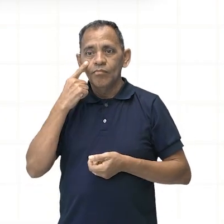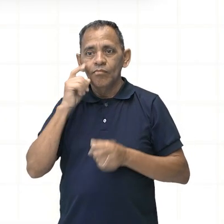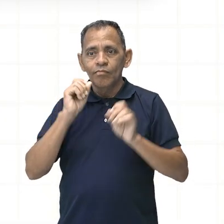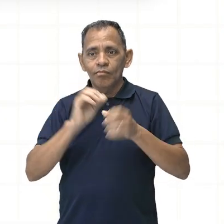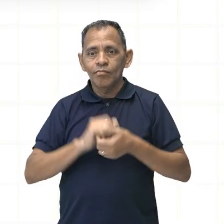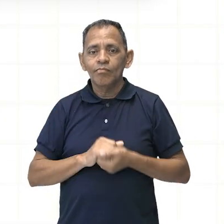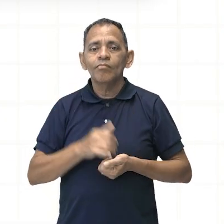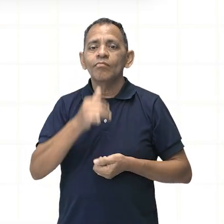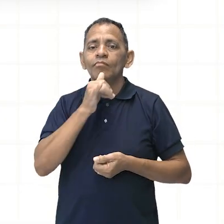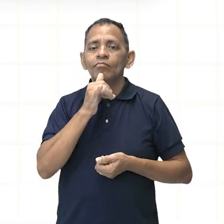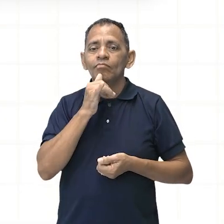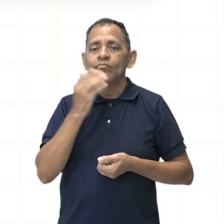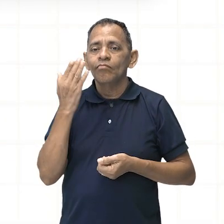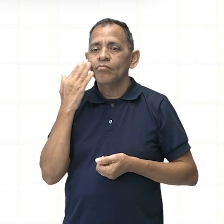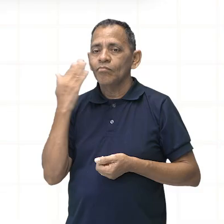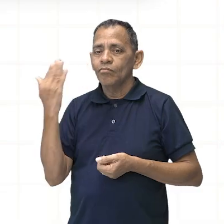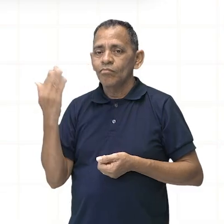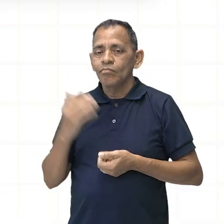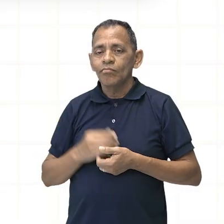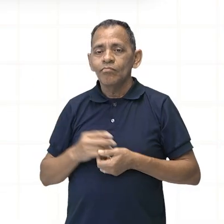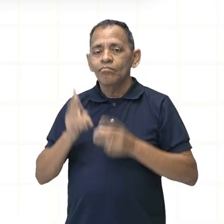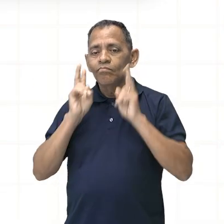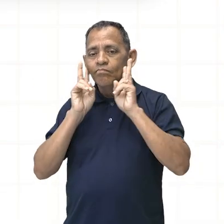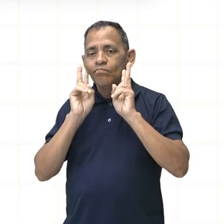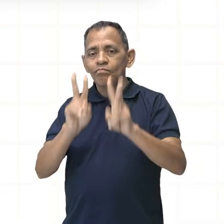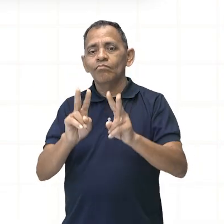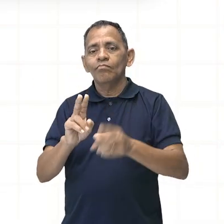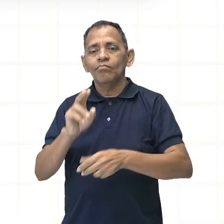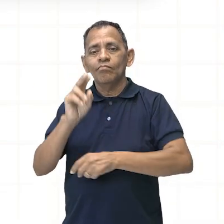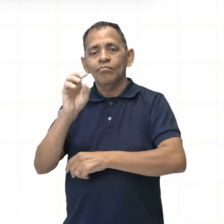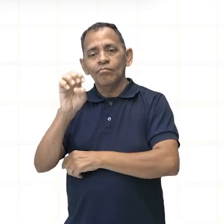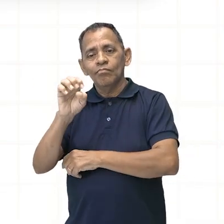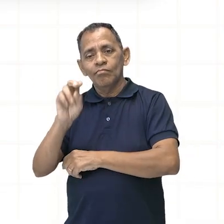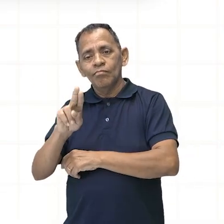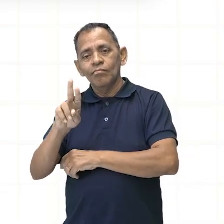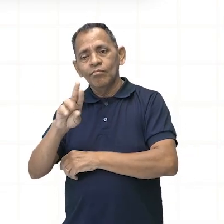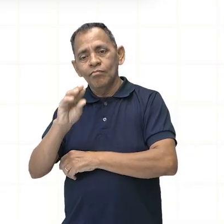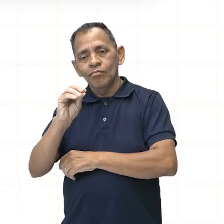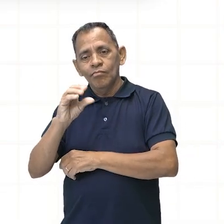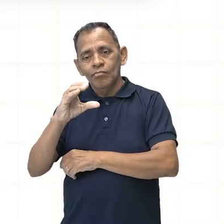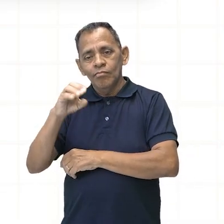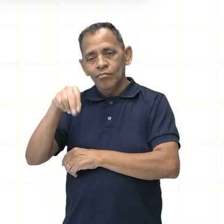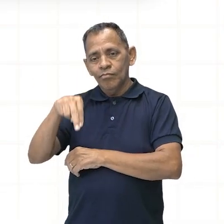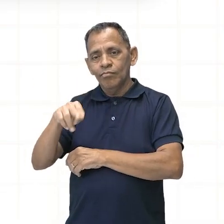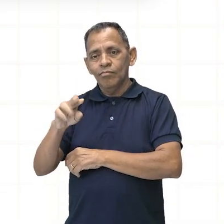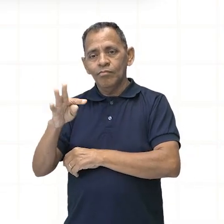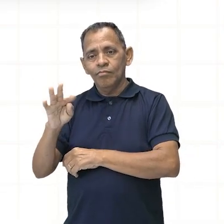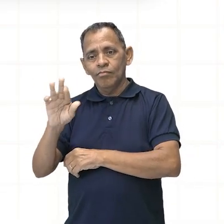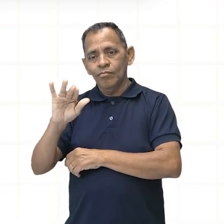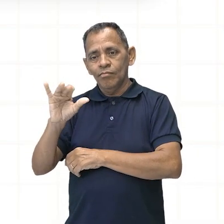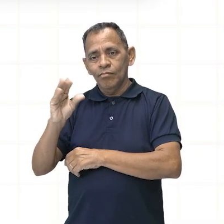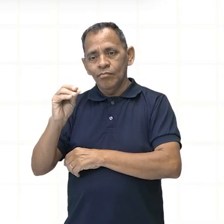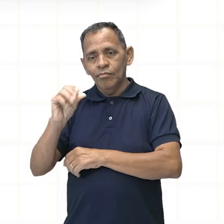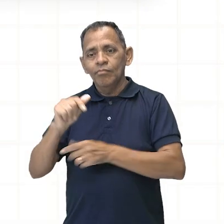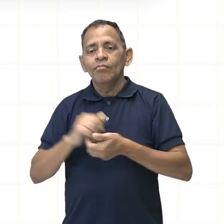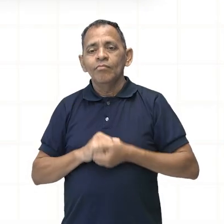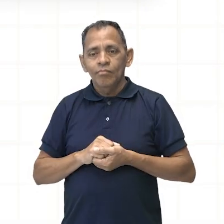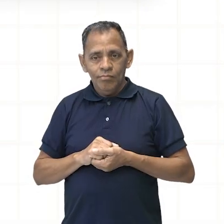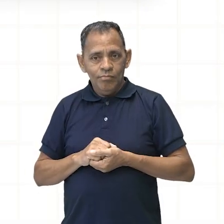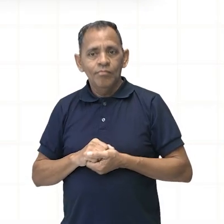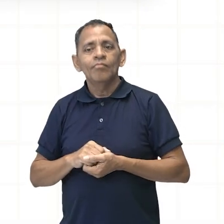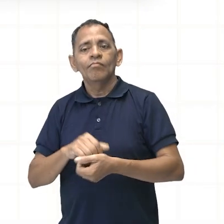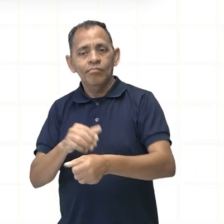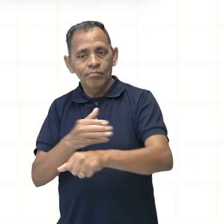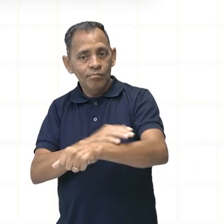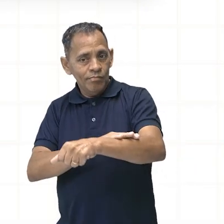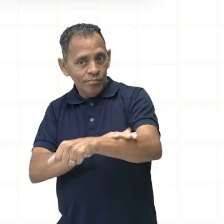Um exemplo aqui dessa visão eurocêntrica do mundo, né, que é bastante preconceituosa em relação às